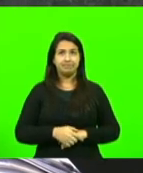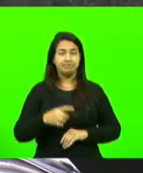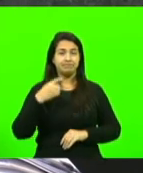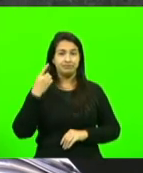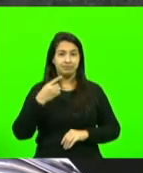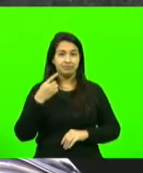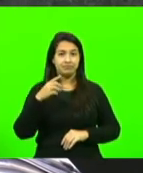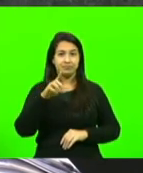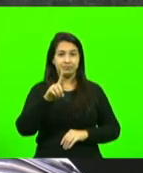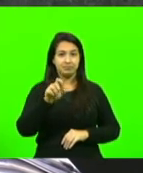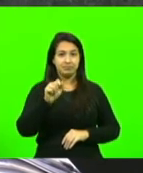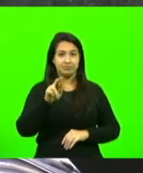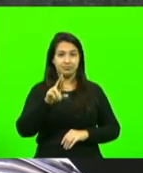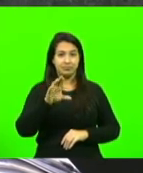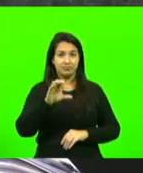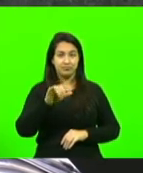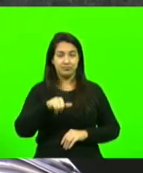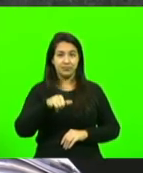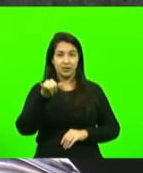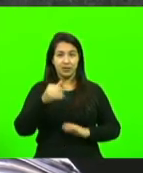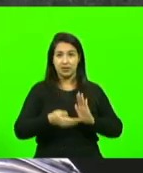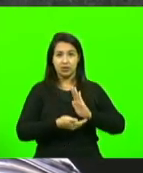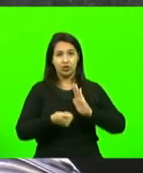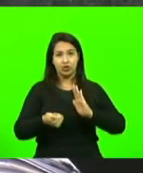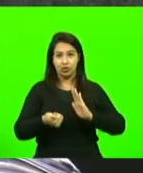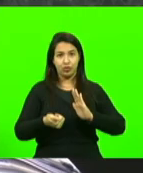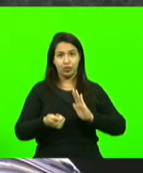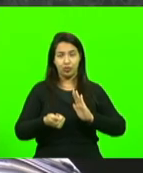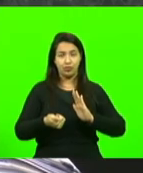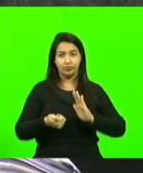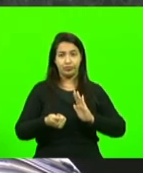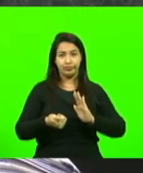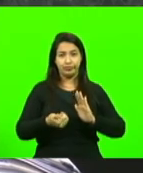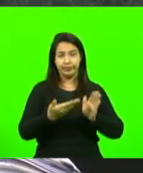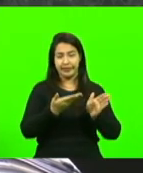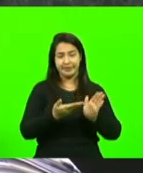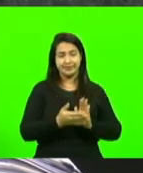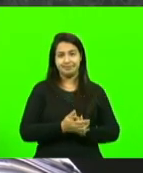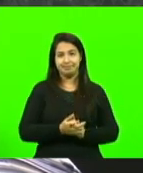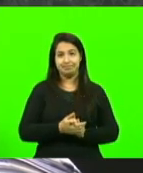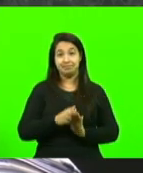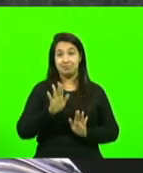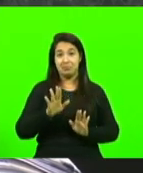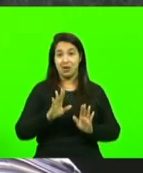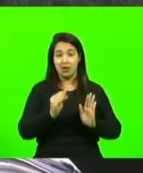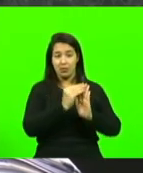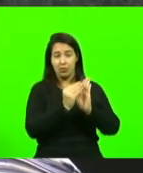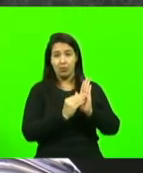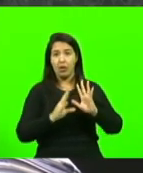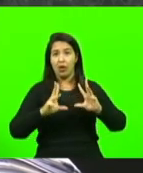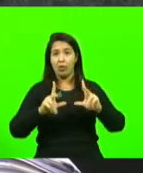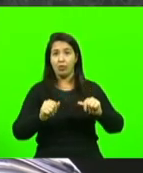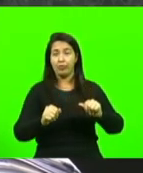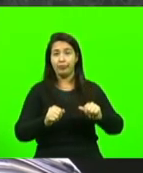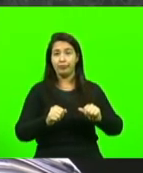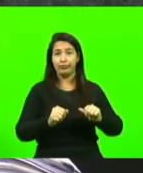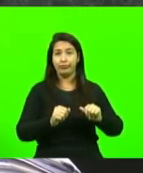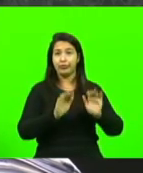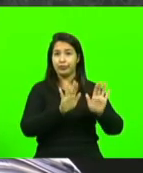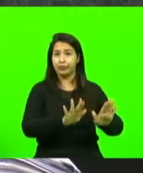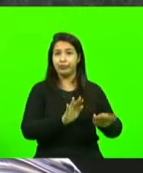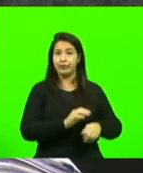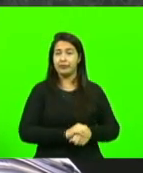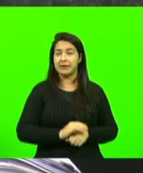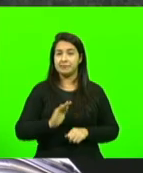retirou da da ccj Esse princípio maluco do caput do artigo 37 mais deixou todo ferramental nos